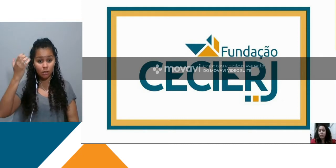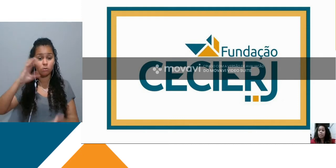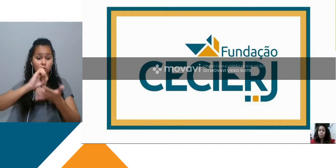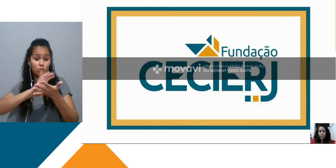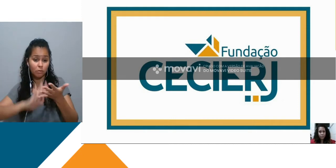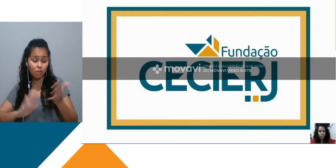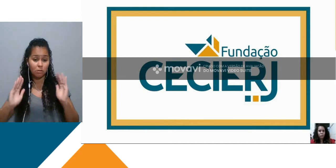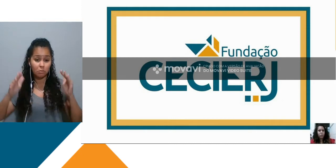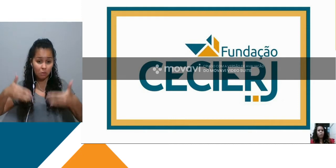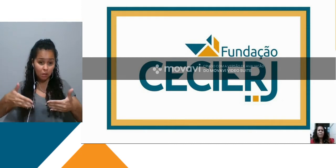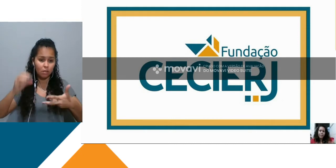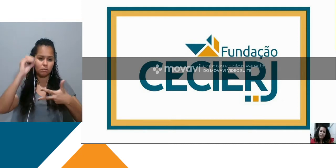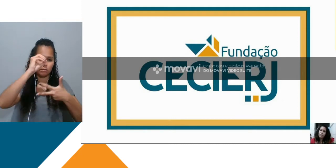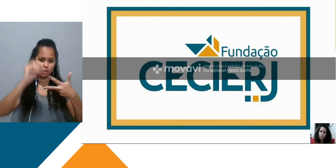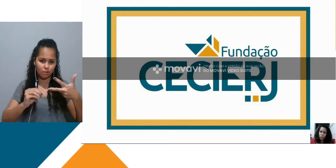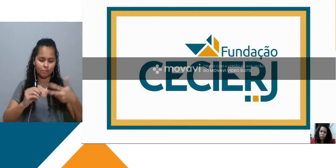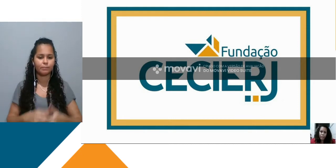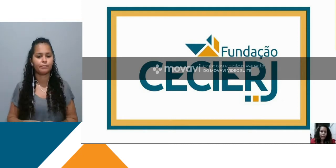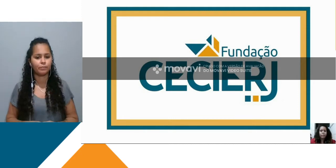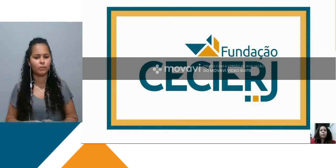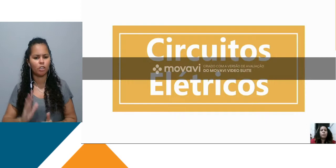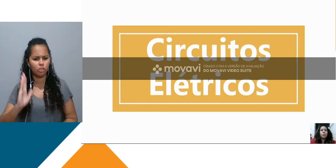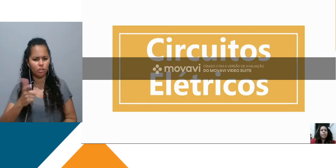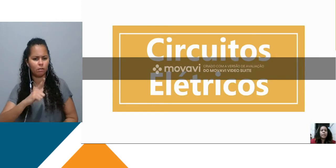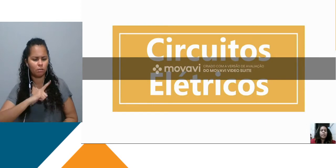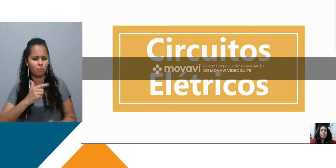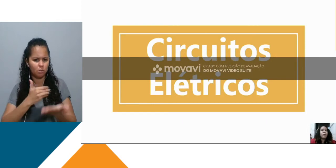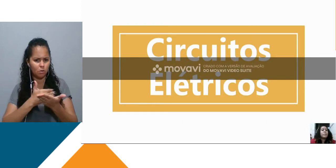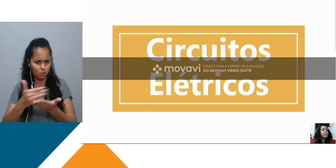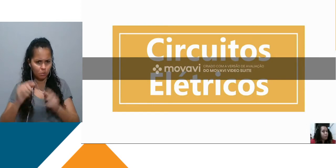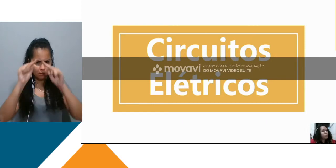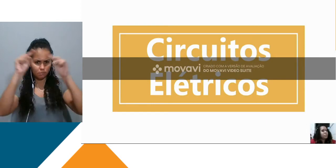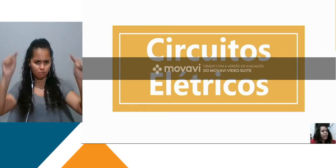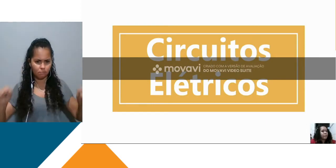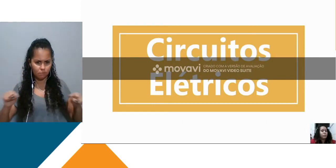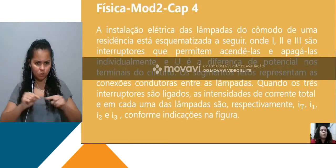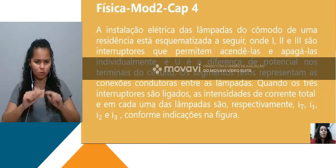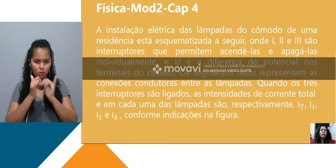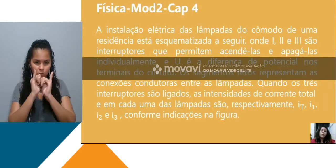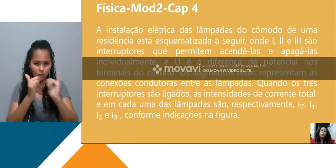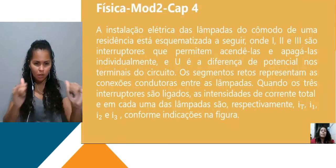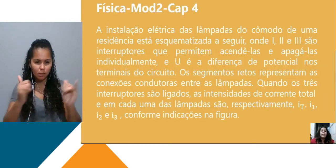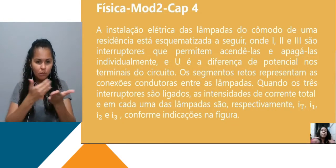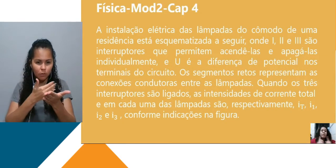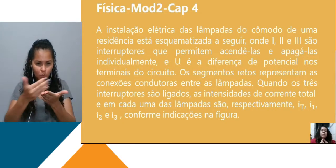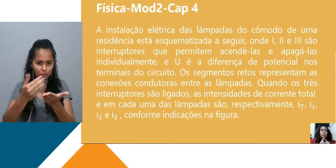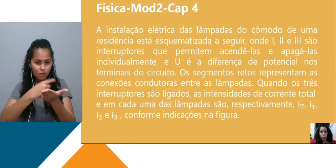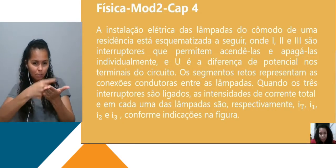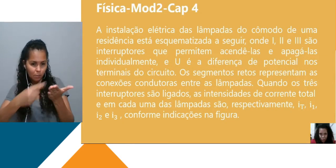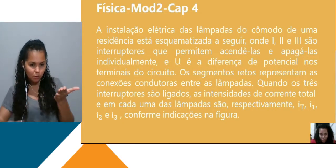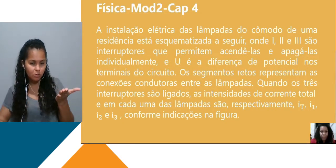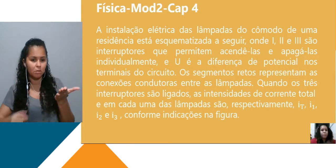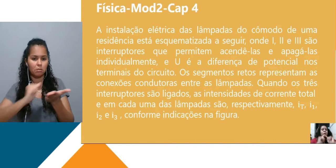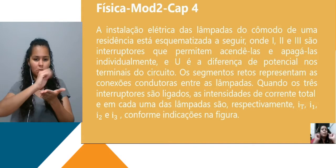questões específicas com uma ênfase nas questões do Enem. Então a gente já tem aqui para começar circuitos elétricos. Então vou começar com uma questão da